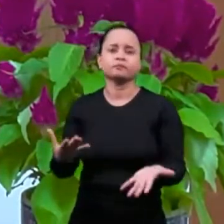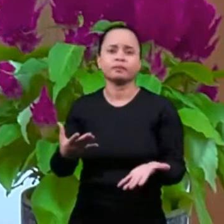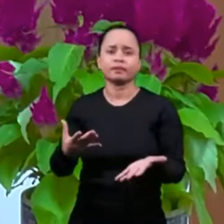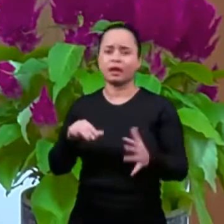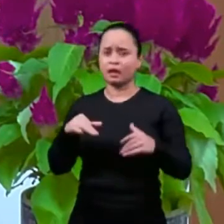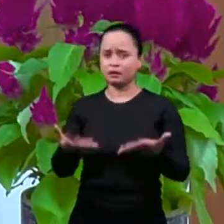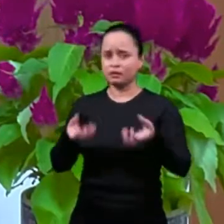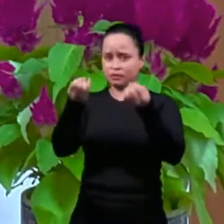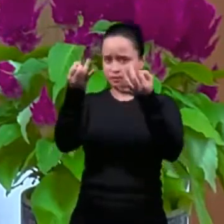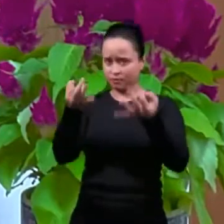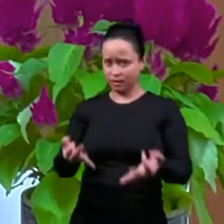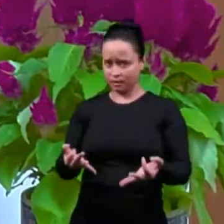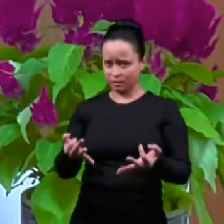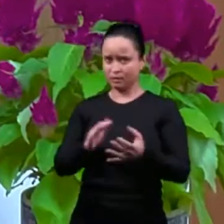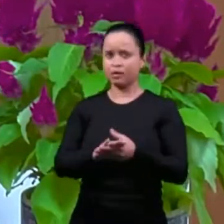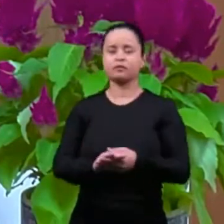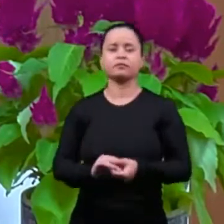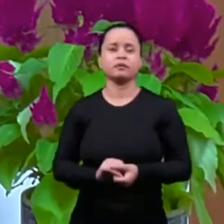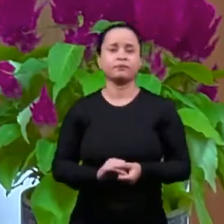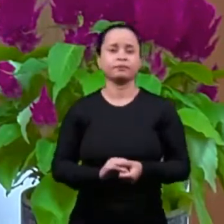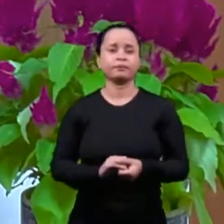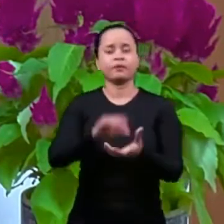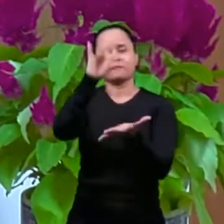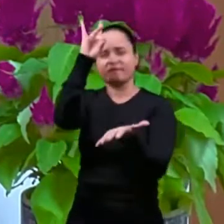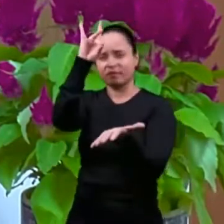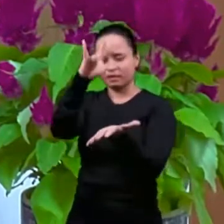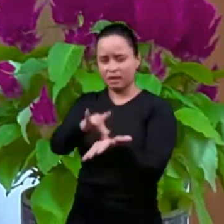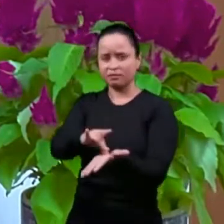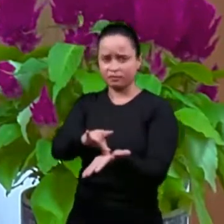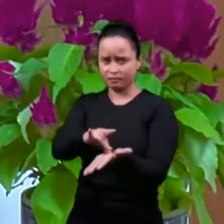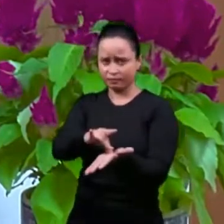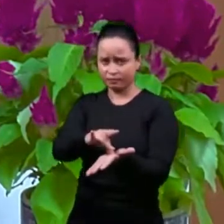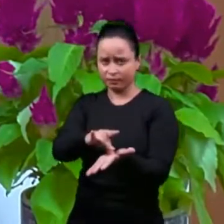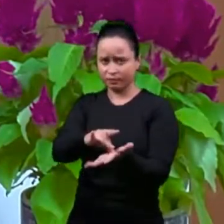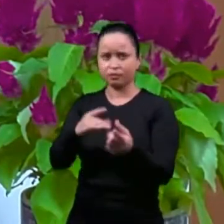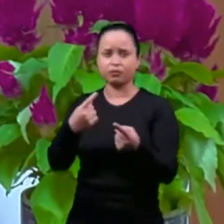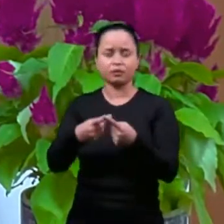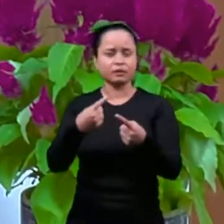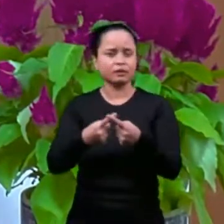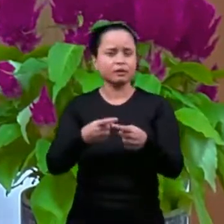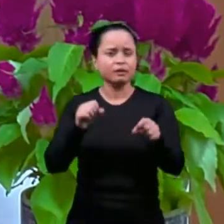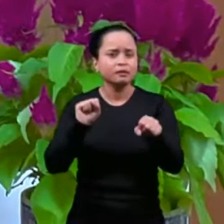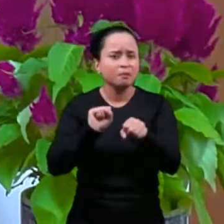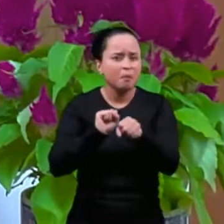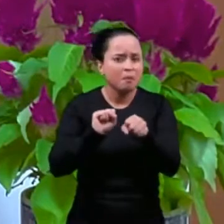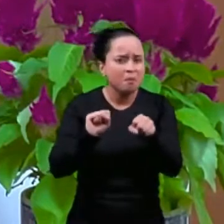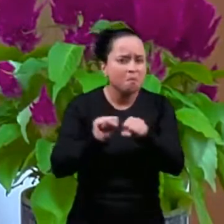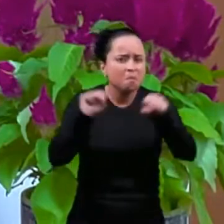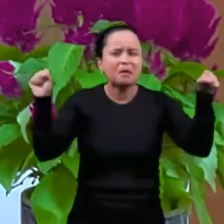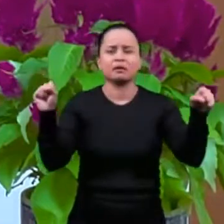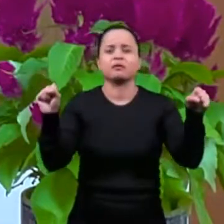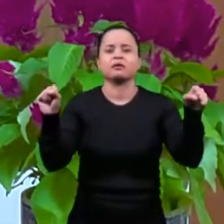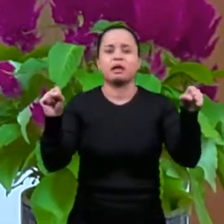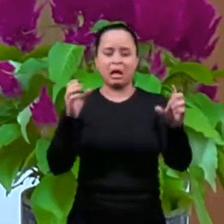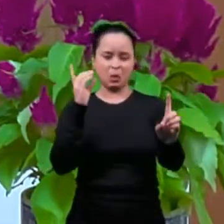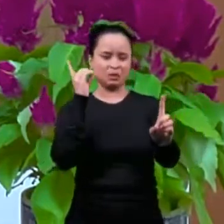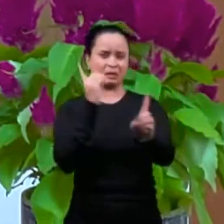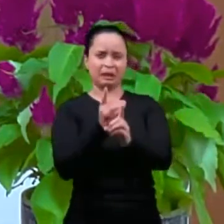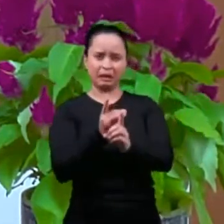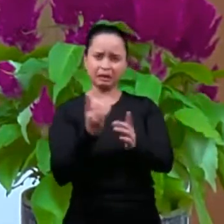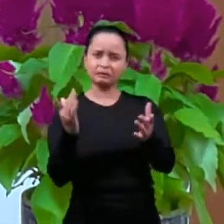disso, já se sabe que seria impossível encontrar alguma coisa que